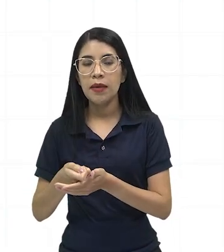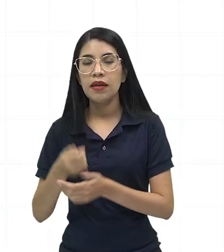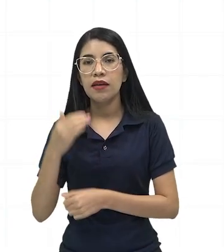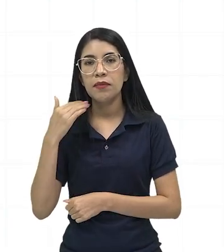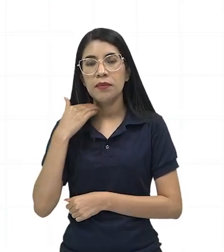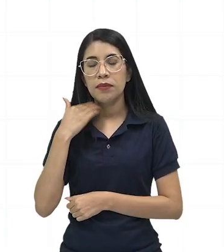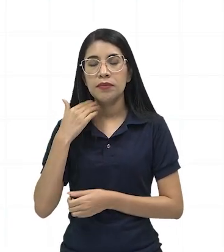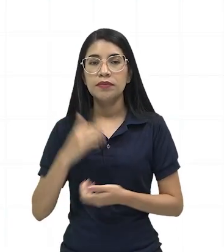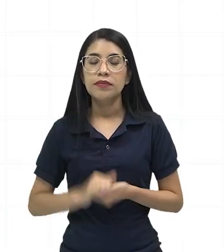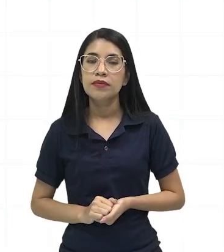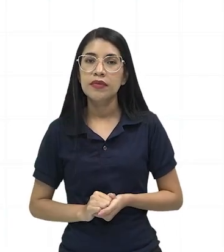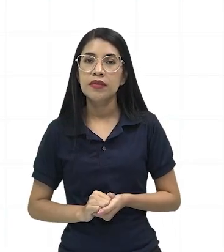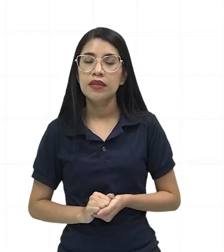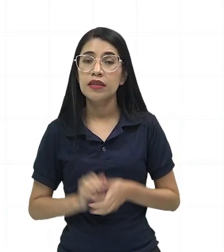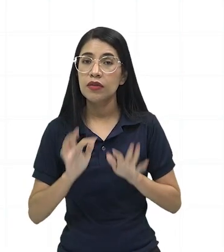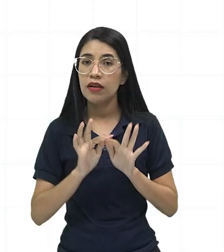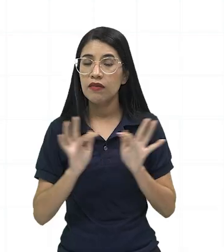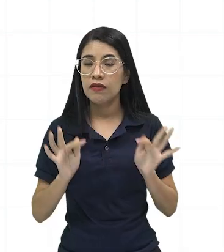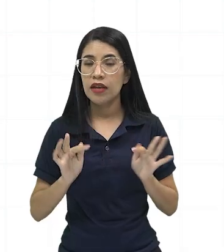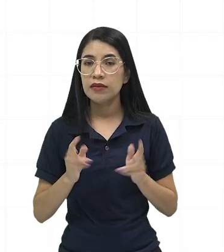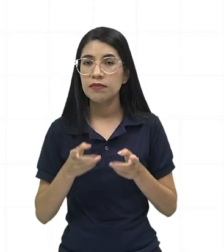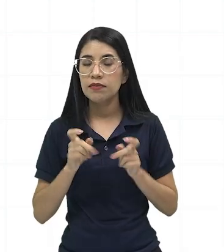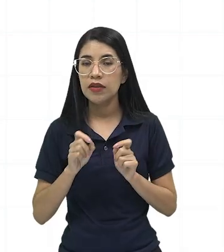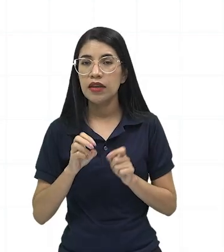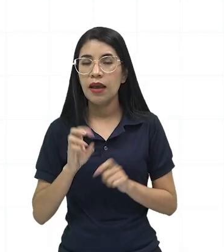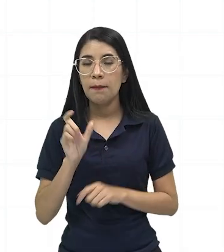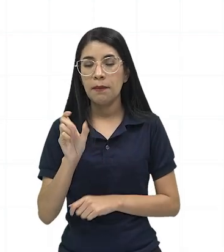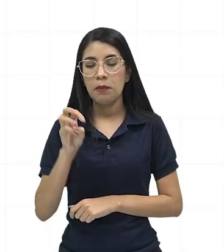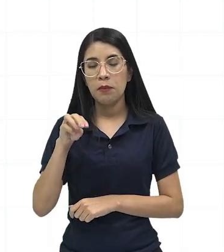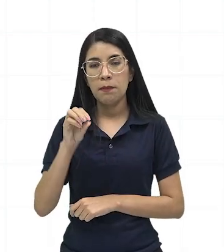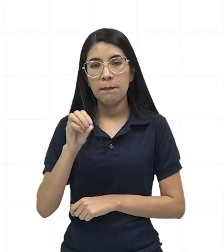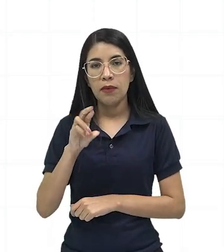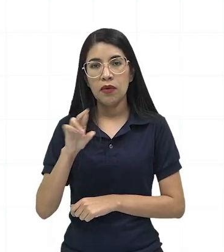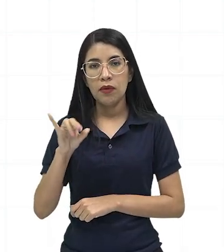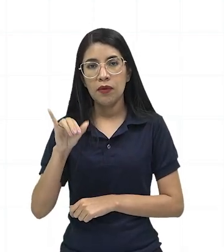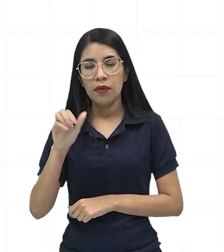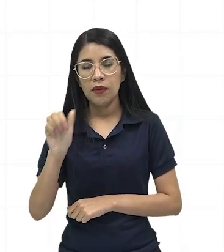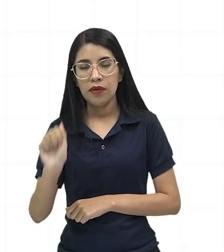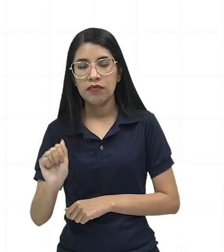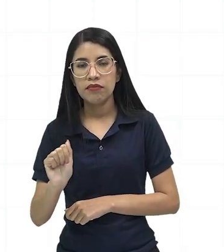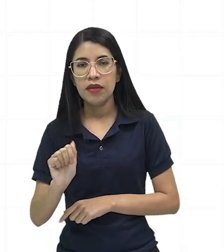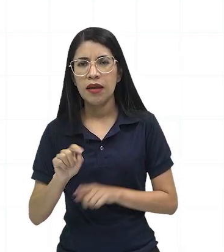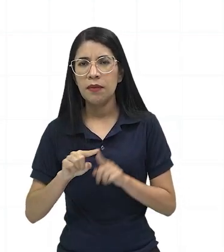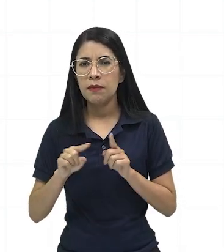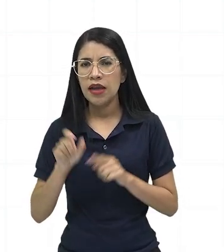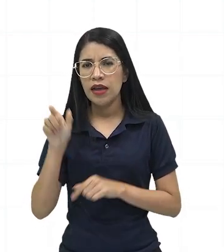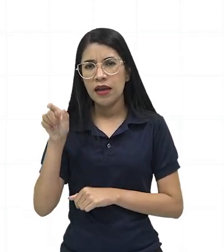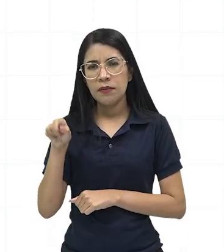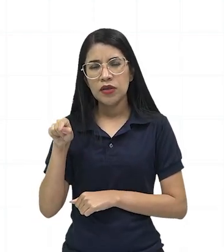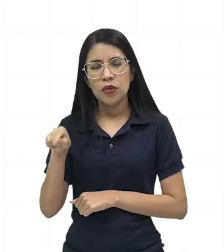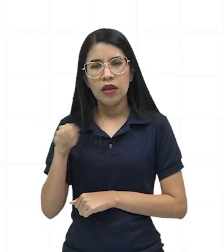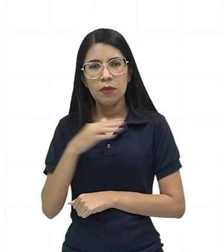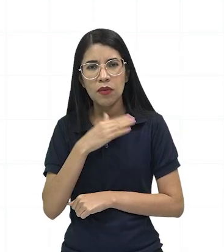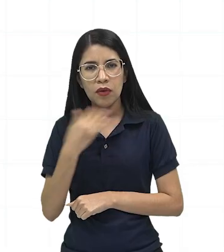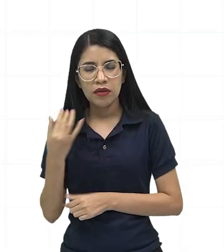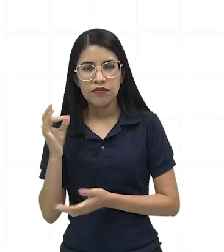Então, ela usa essa frase, tem a palavra morria. Será que a pessoa morria